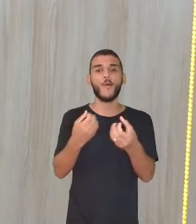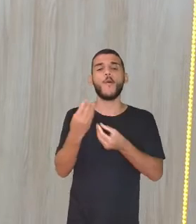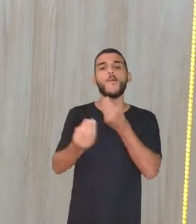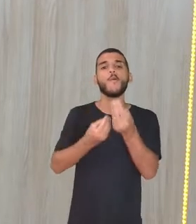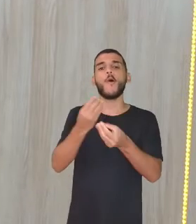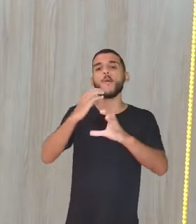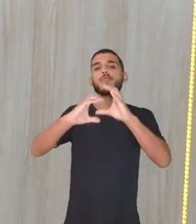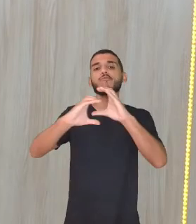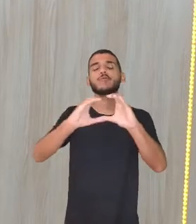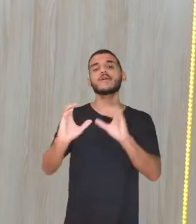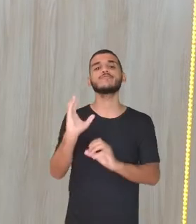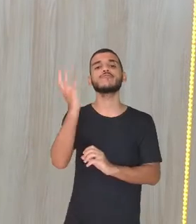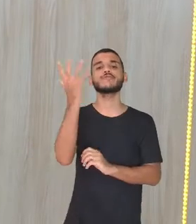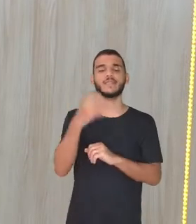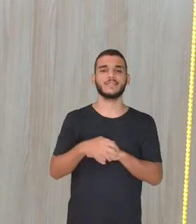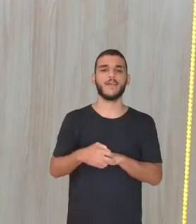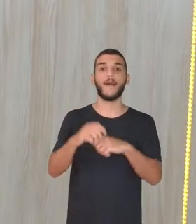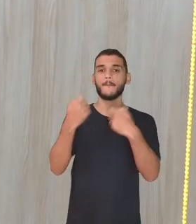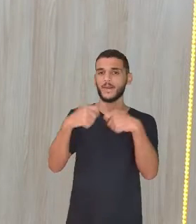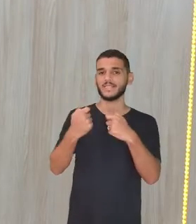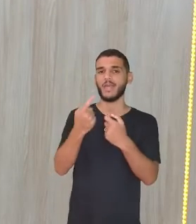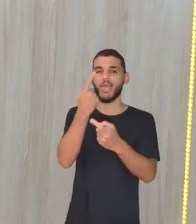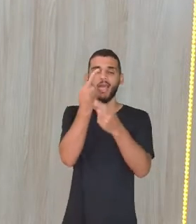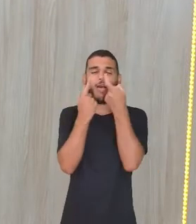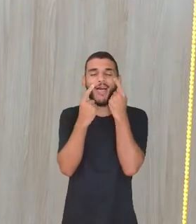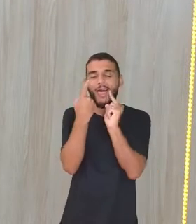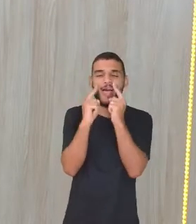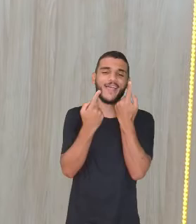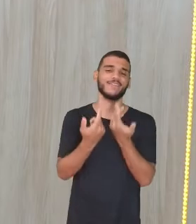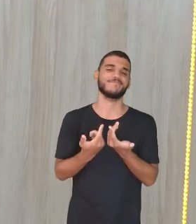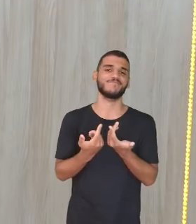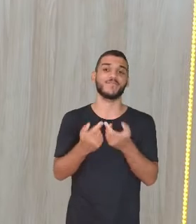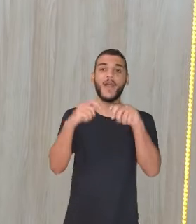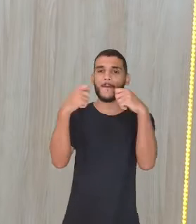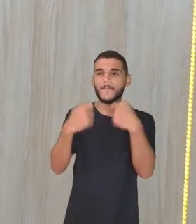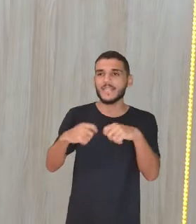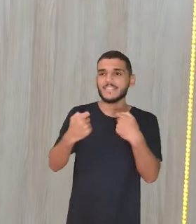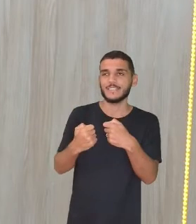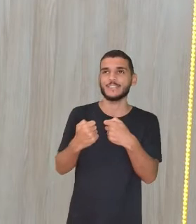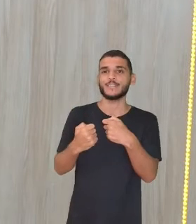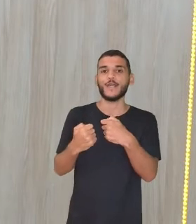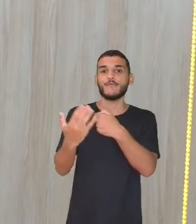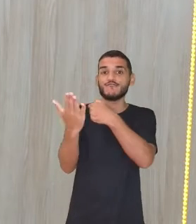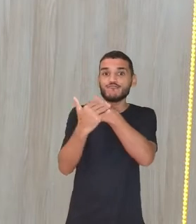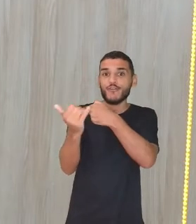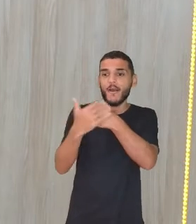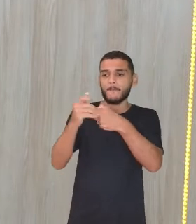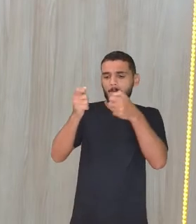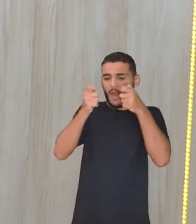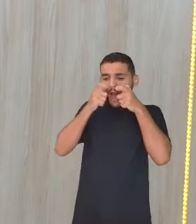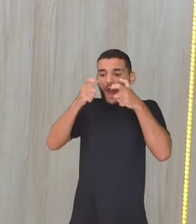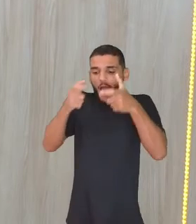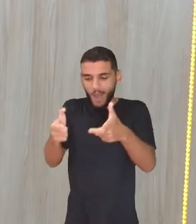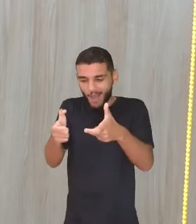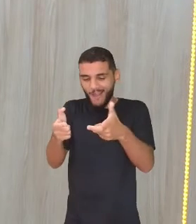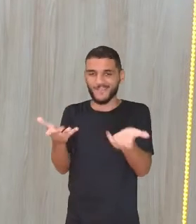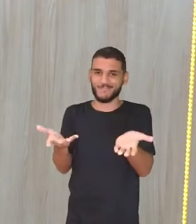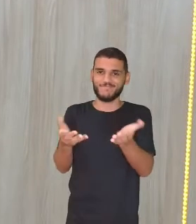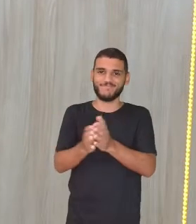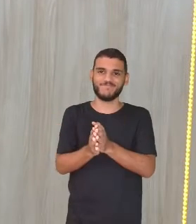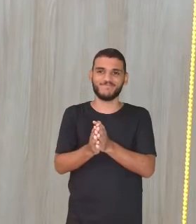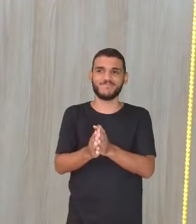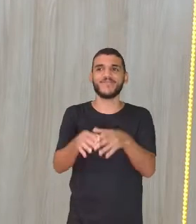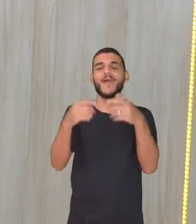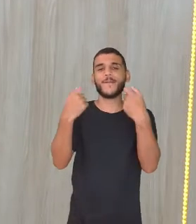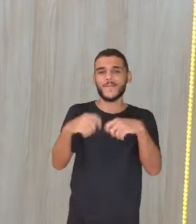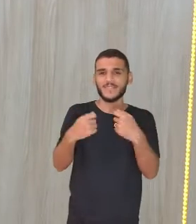ele se comunica? Ele precisa o quê? Chorar. Exatamente. Ele precisa chamar a atenção. Ele precisa dizer, olha